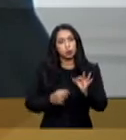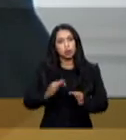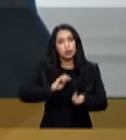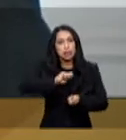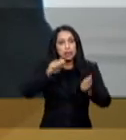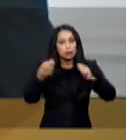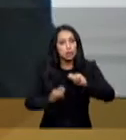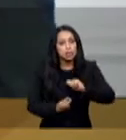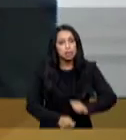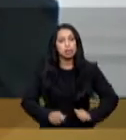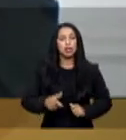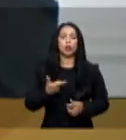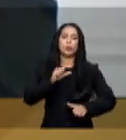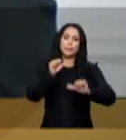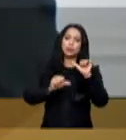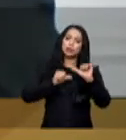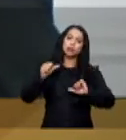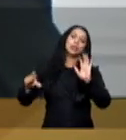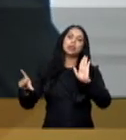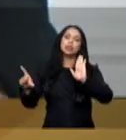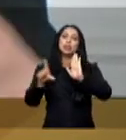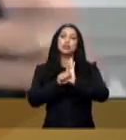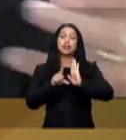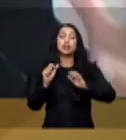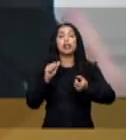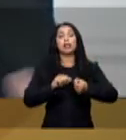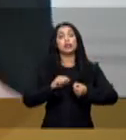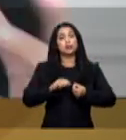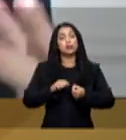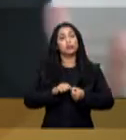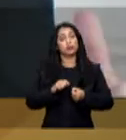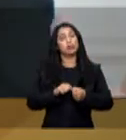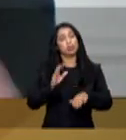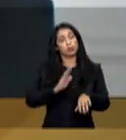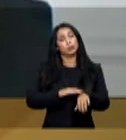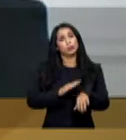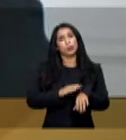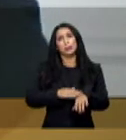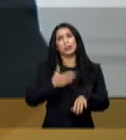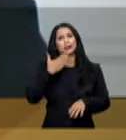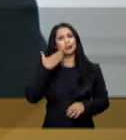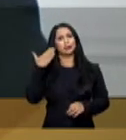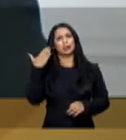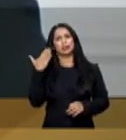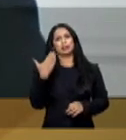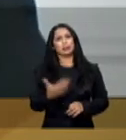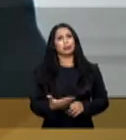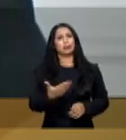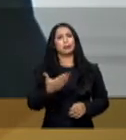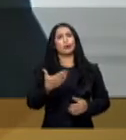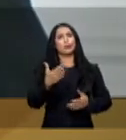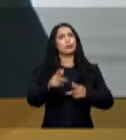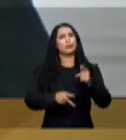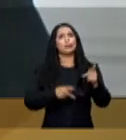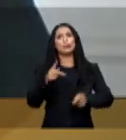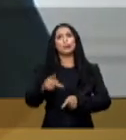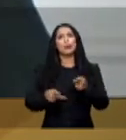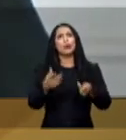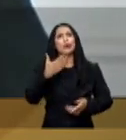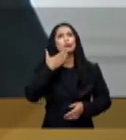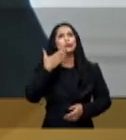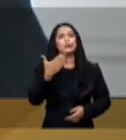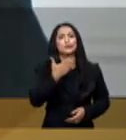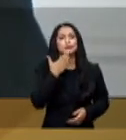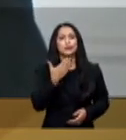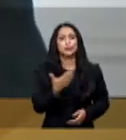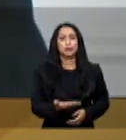adequação entre a alteração legislativa feita num momento de clamor popular, mas